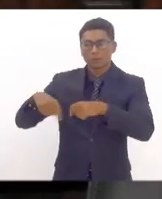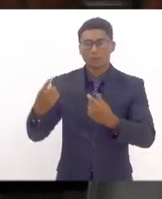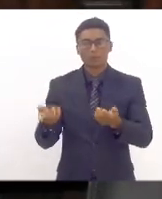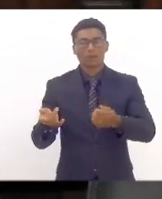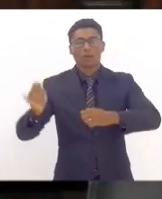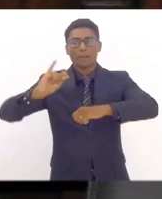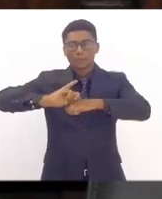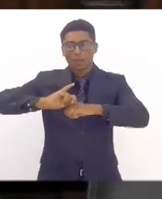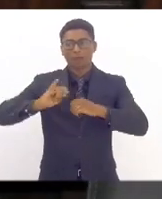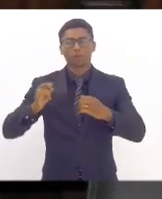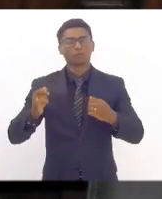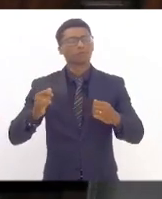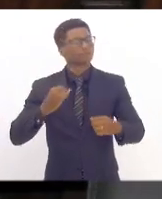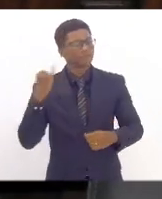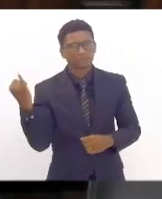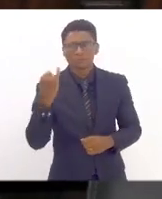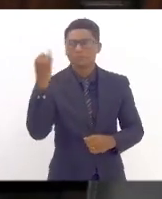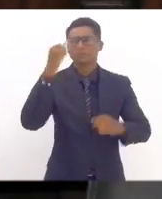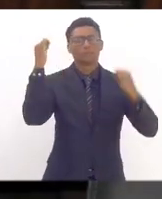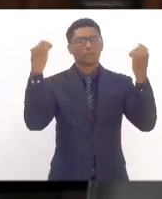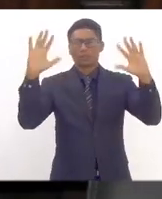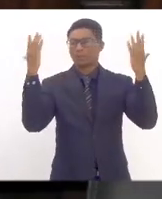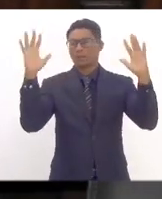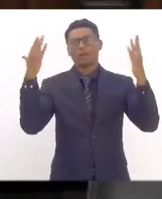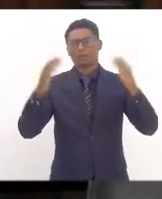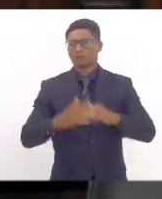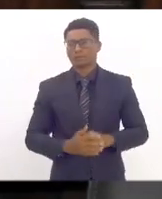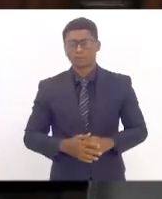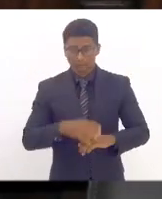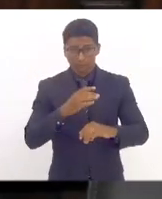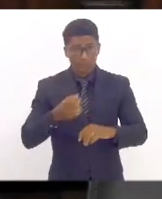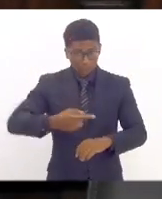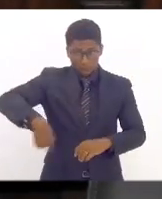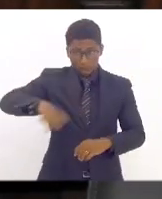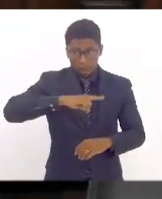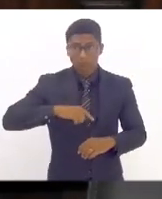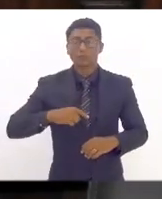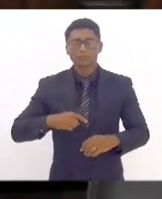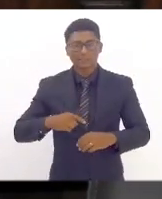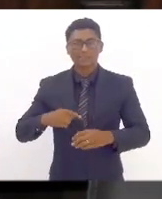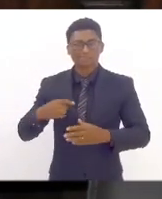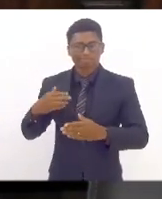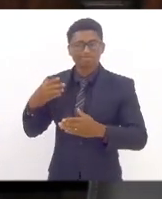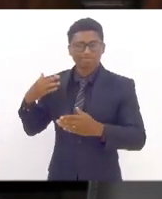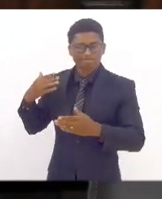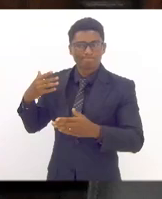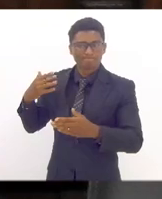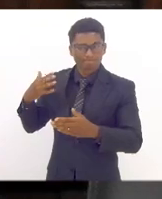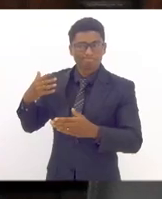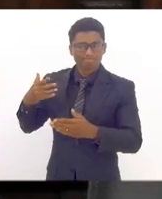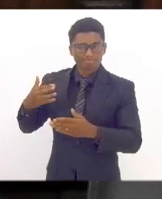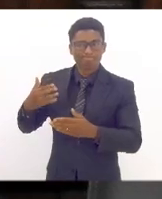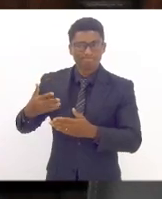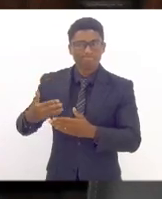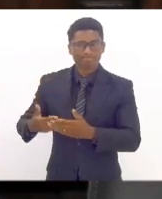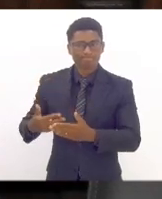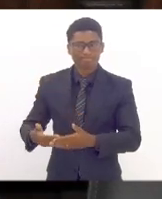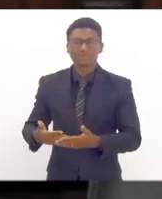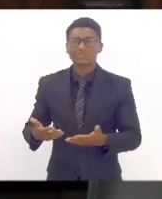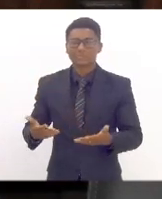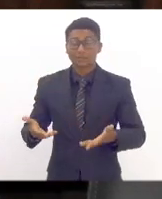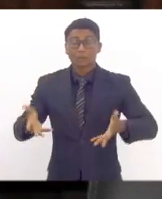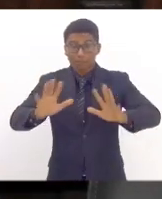então muito importante Celebrar Neste contexto nós fizemos uma longa travessia nós fizemos uma longa travessia no deserto